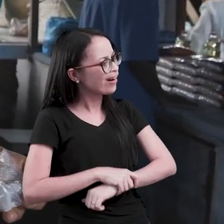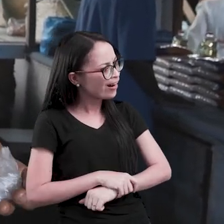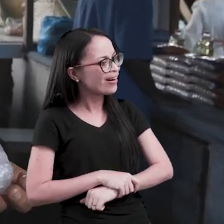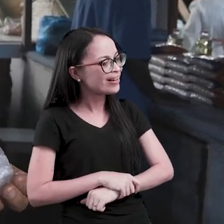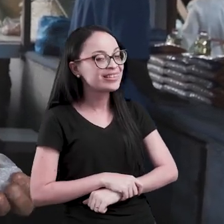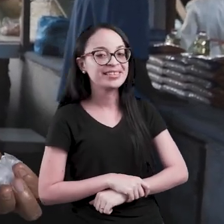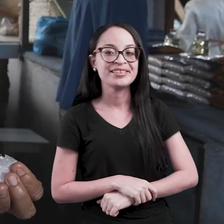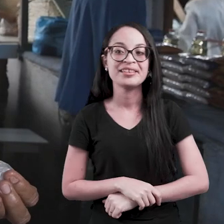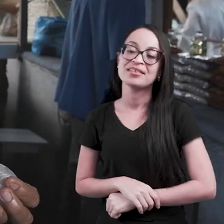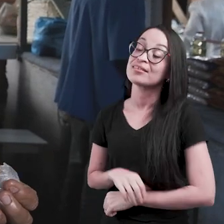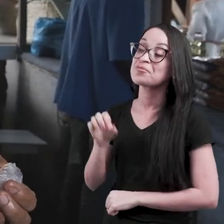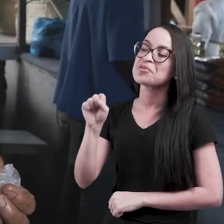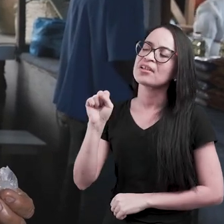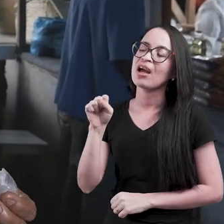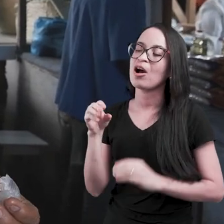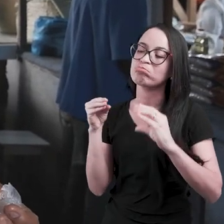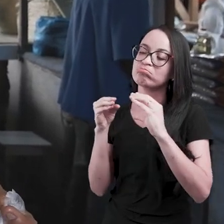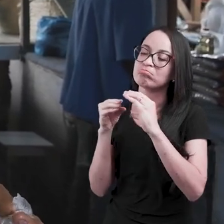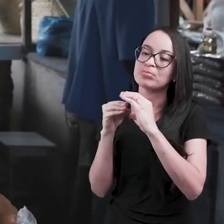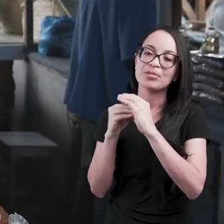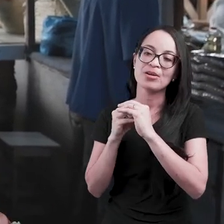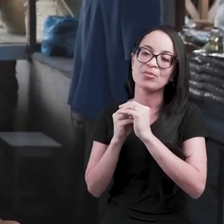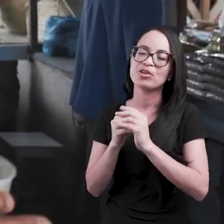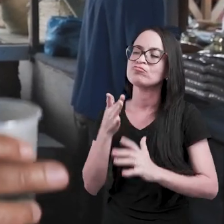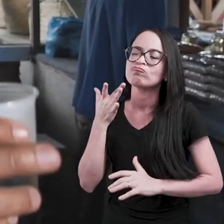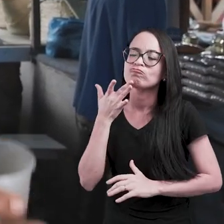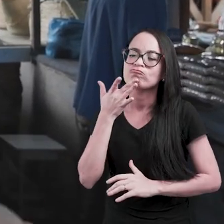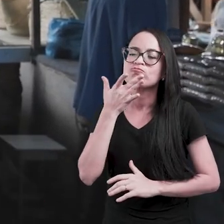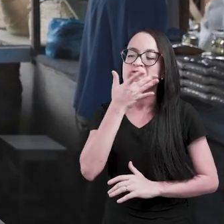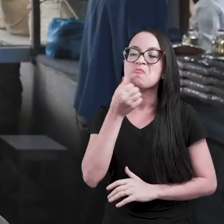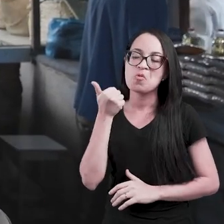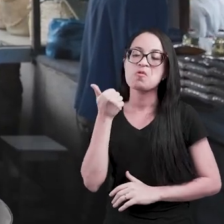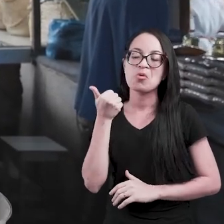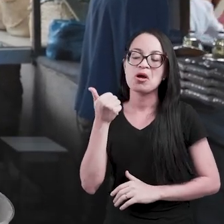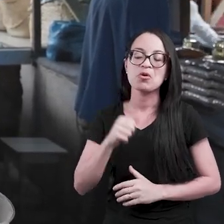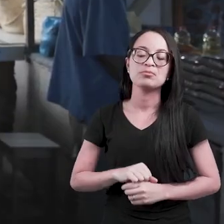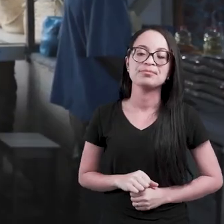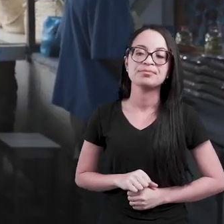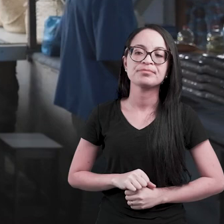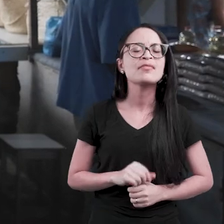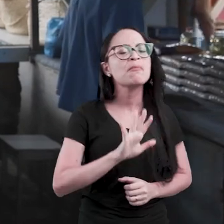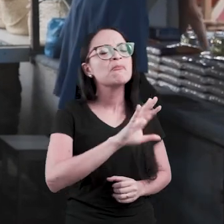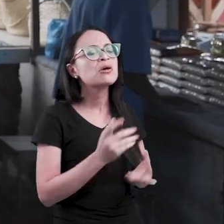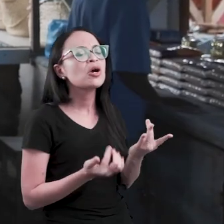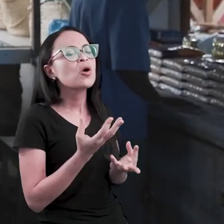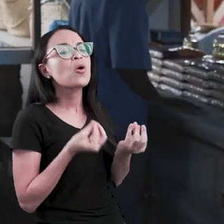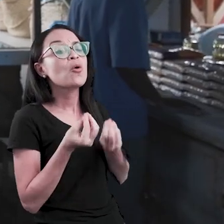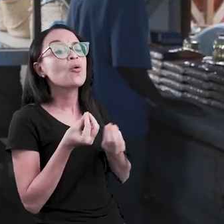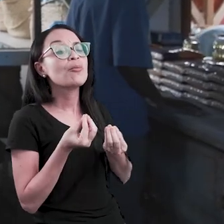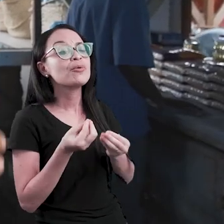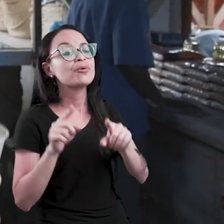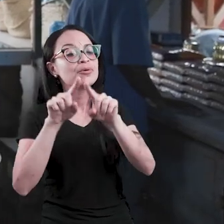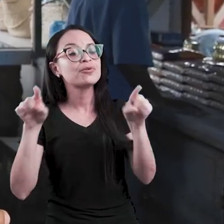mesmo, né? É, a pamonha. A pamonha dela é boa. Esquenta como? Quando bota